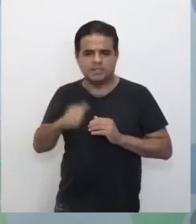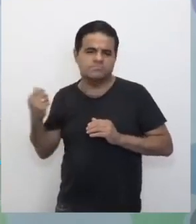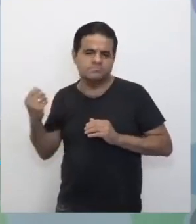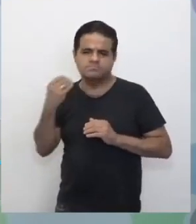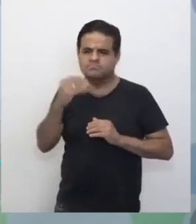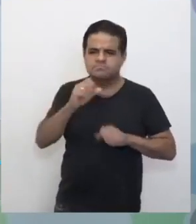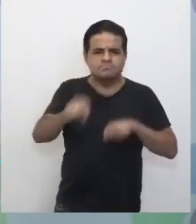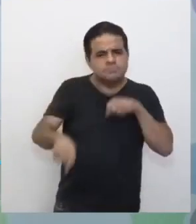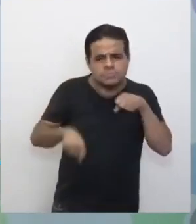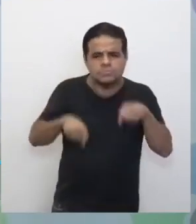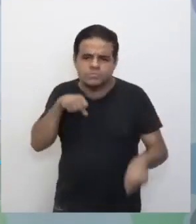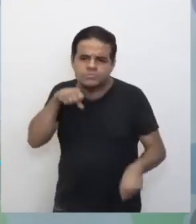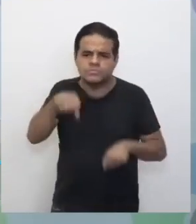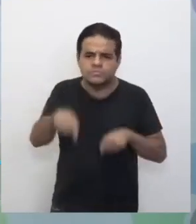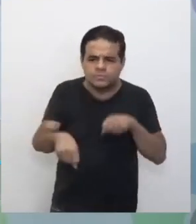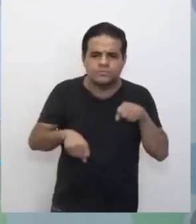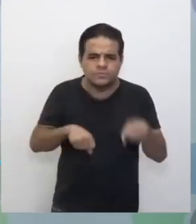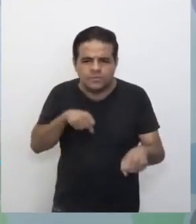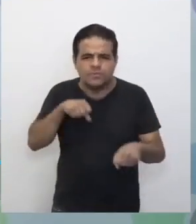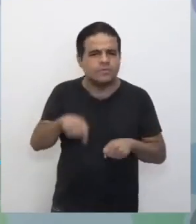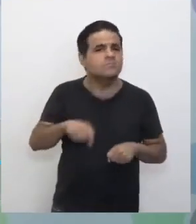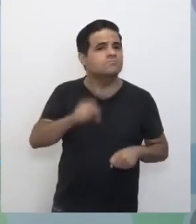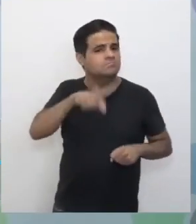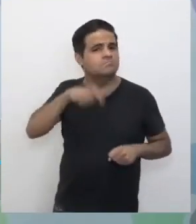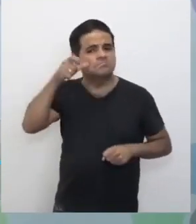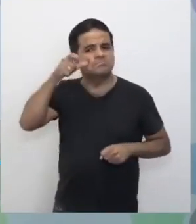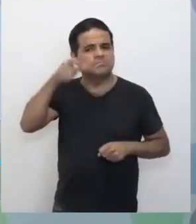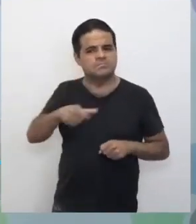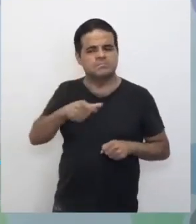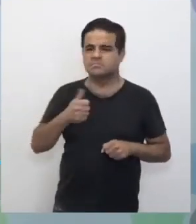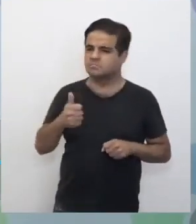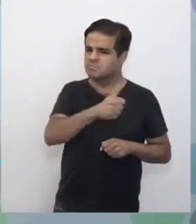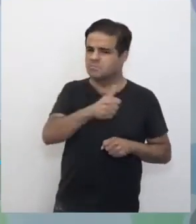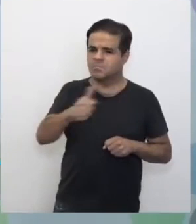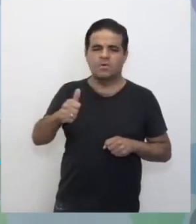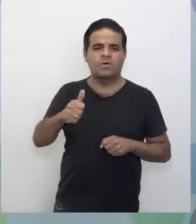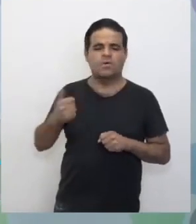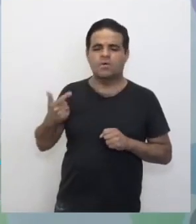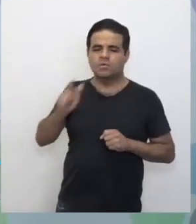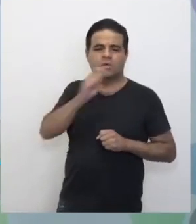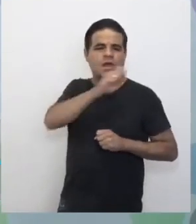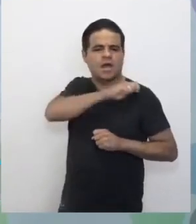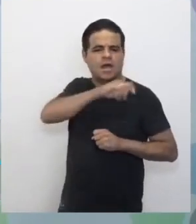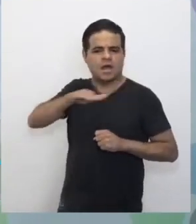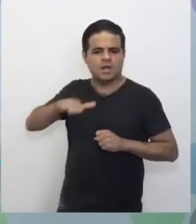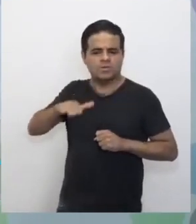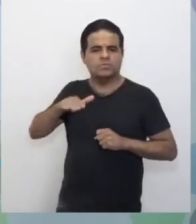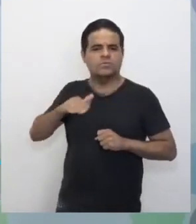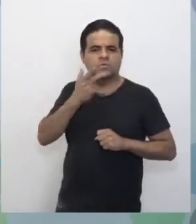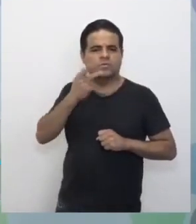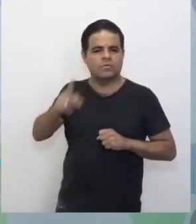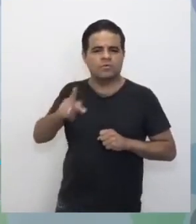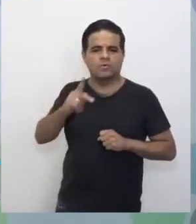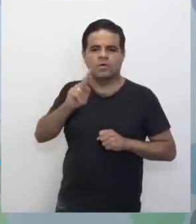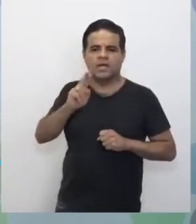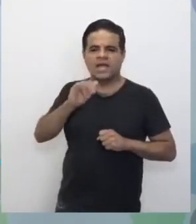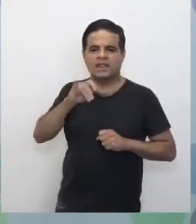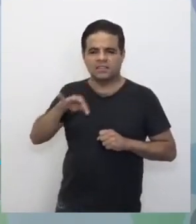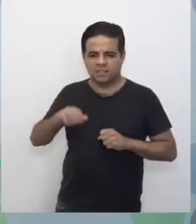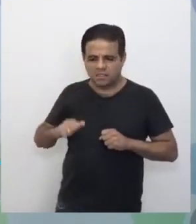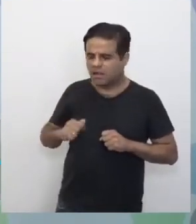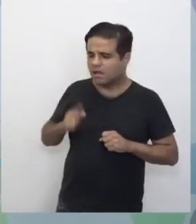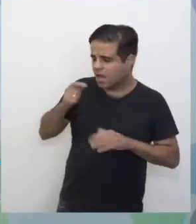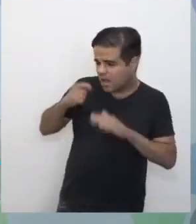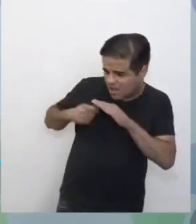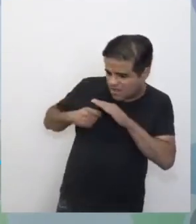de bicicleta. Bom, isso é bom, né? Muito bom. Interessante. Muito legal. Aí alguém colocou, o aluno, a professora Rita coloca, além de